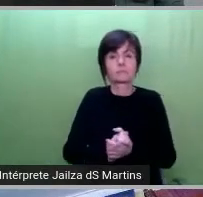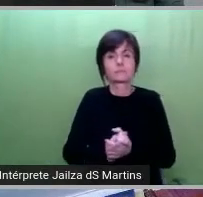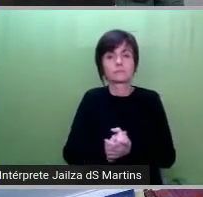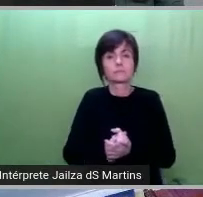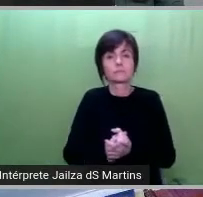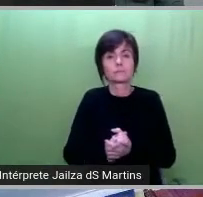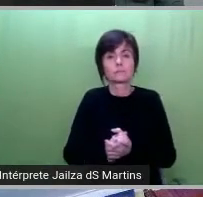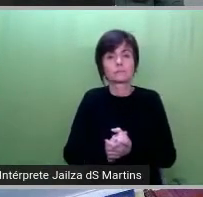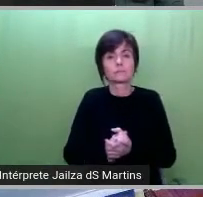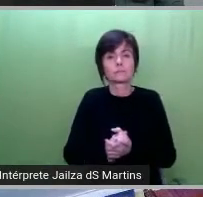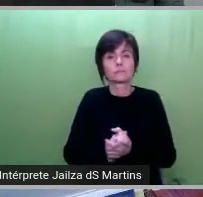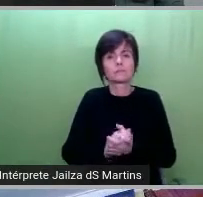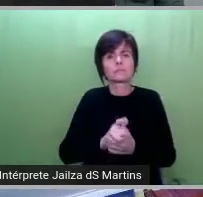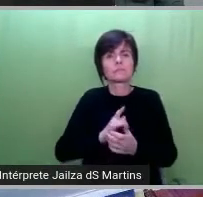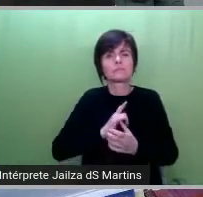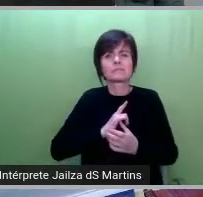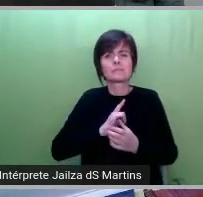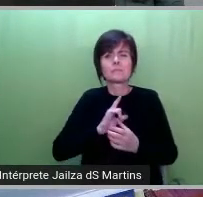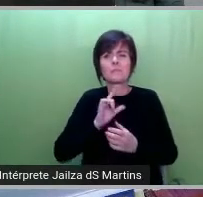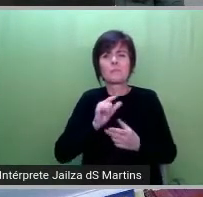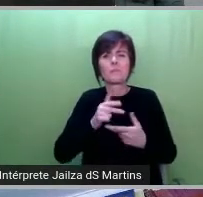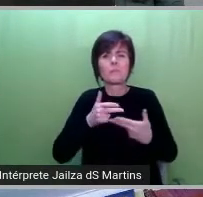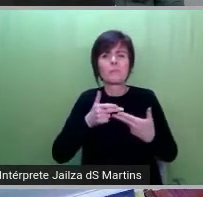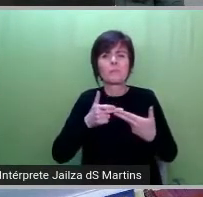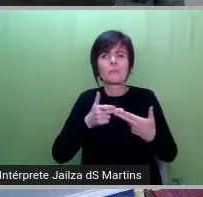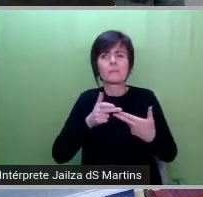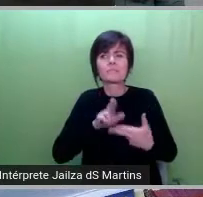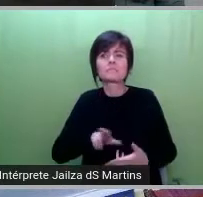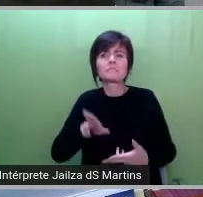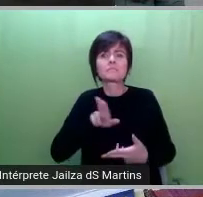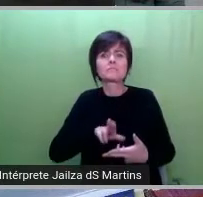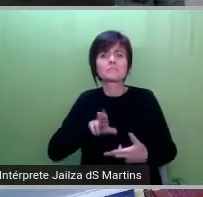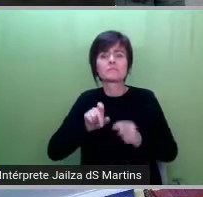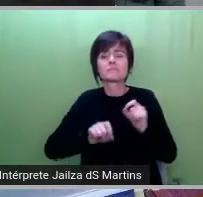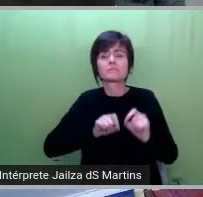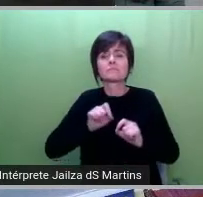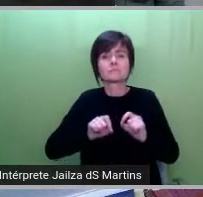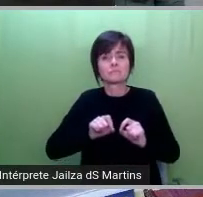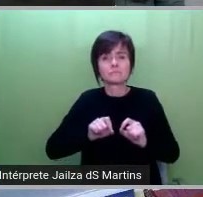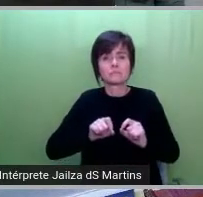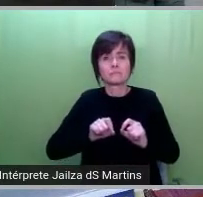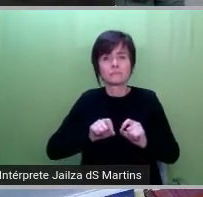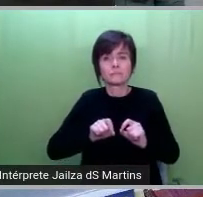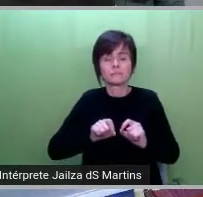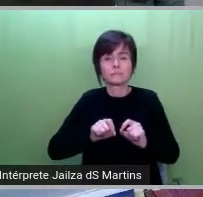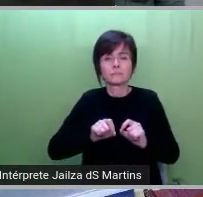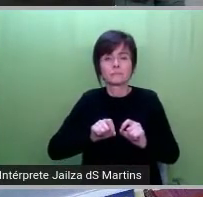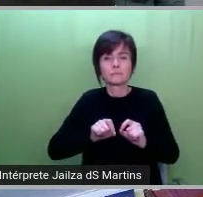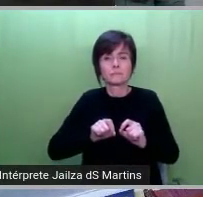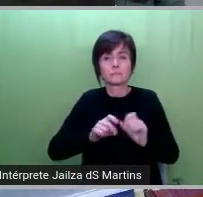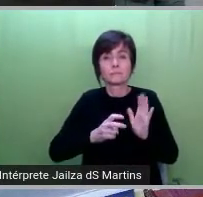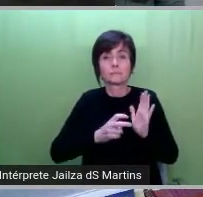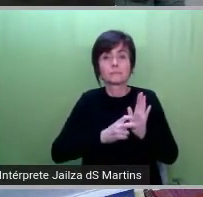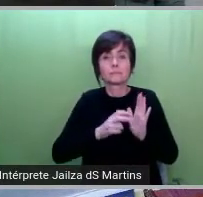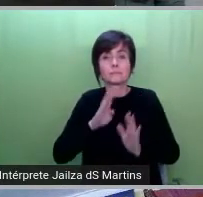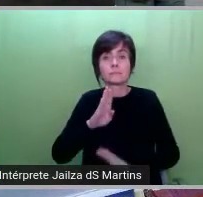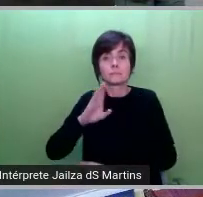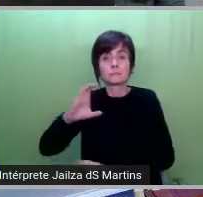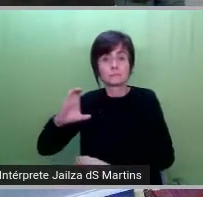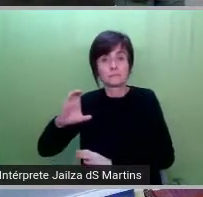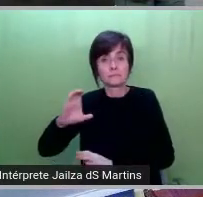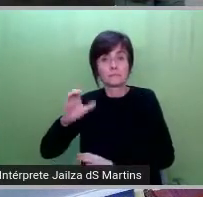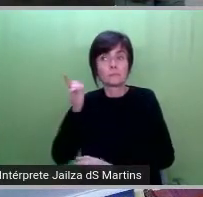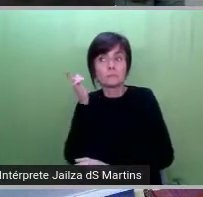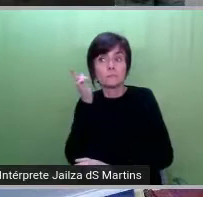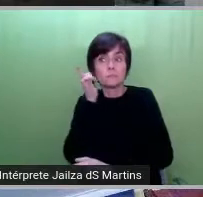tem pouquíssimos anos em que o Banco Central conseguiu